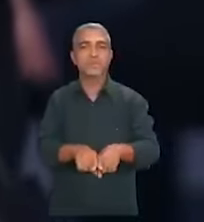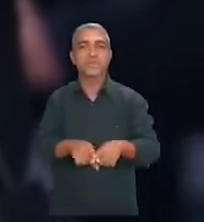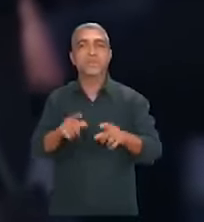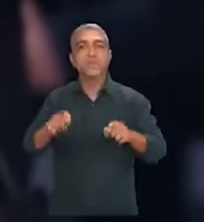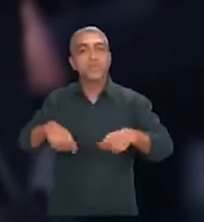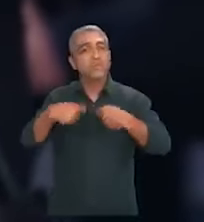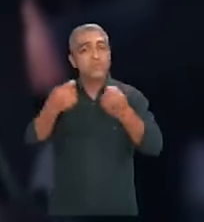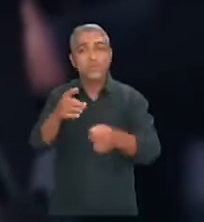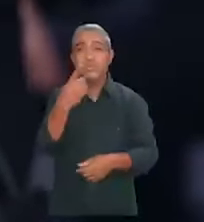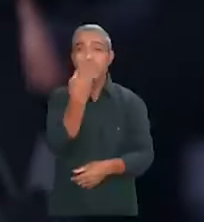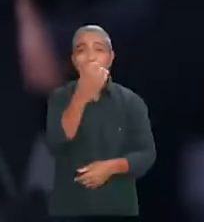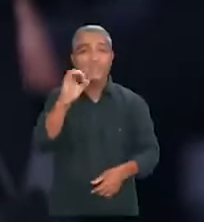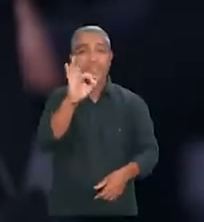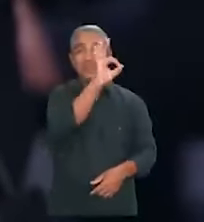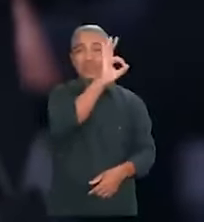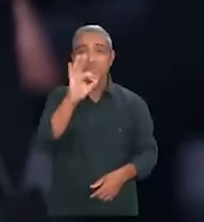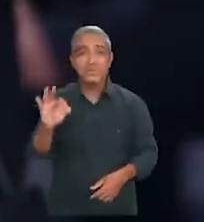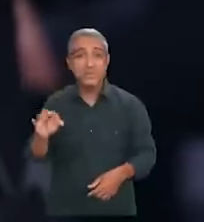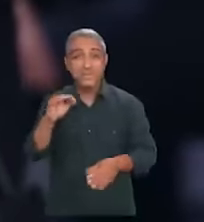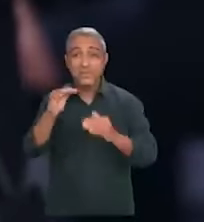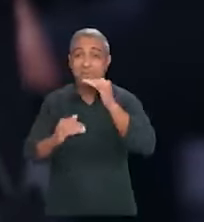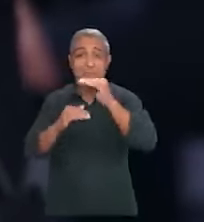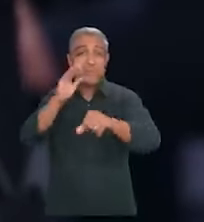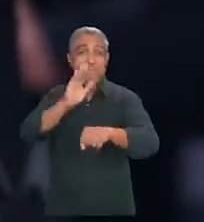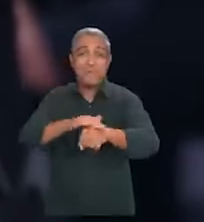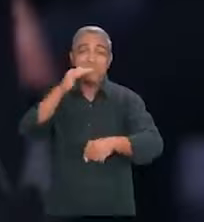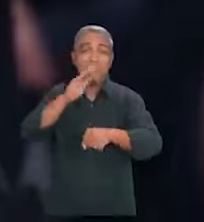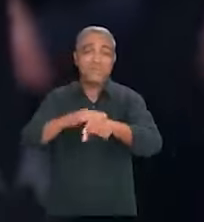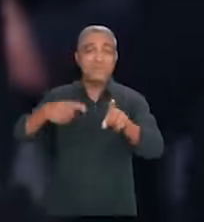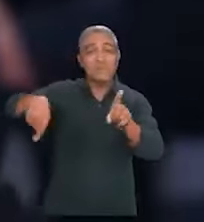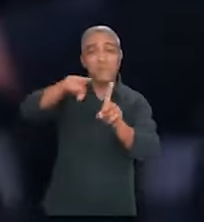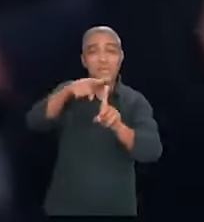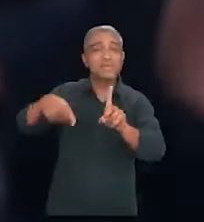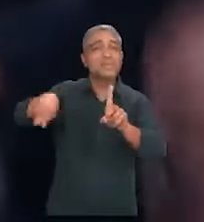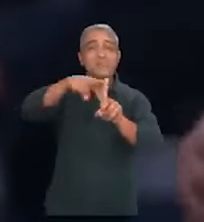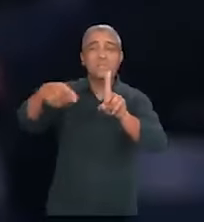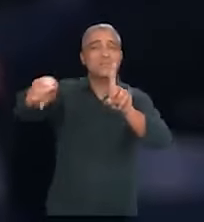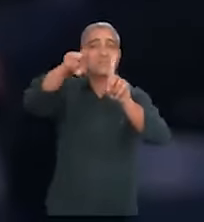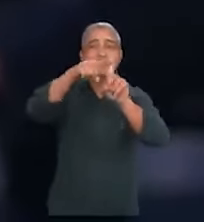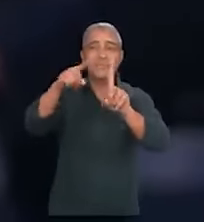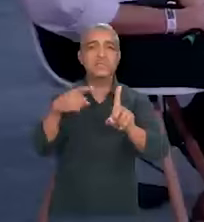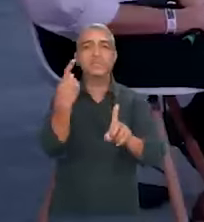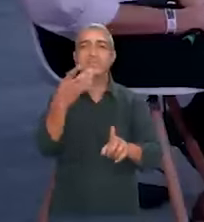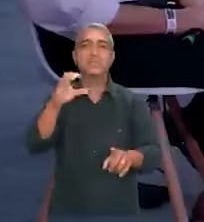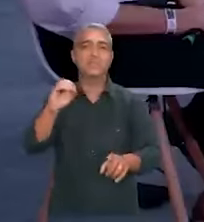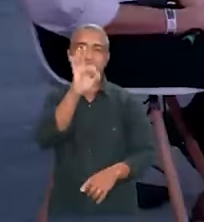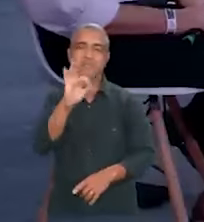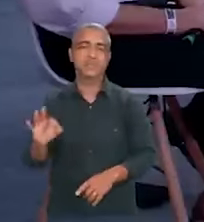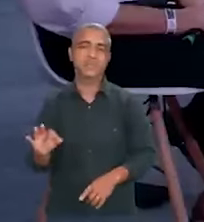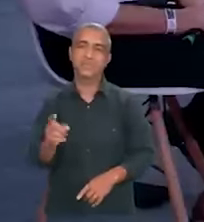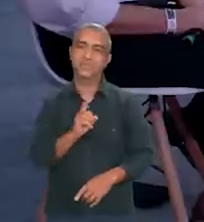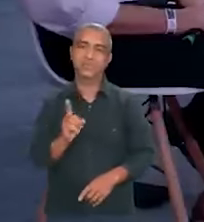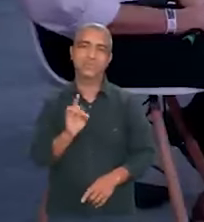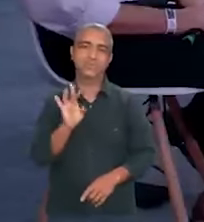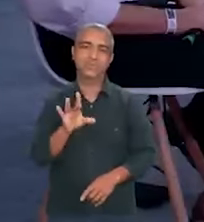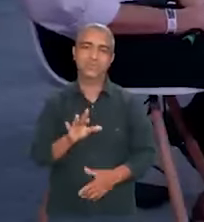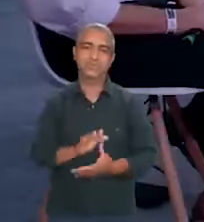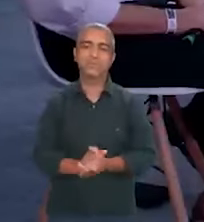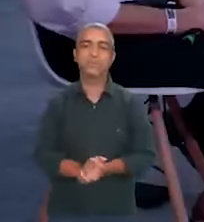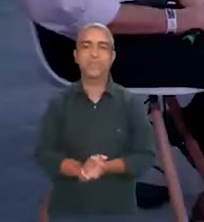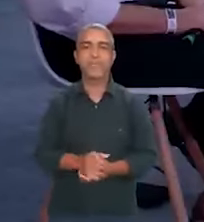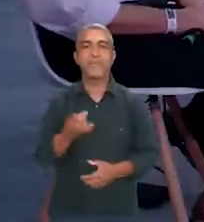mais 10% eu destino paraa obra Missionária então eu quero dizer para você se você é crente não tenha